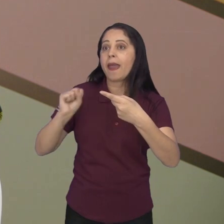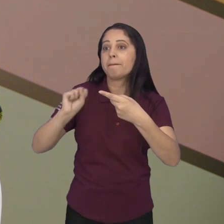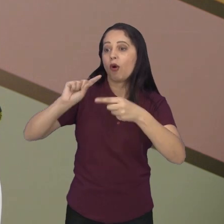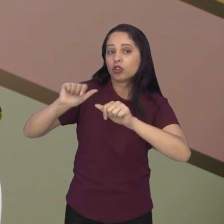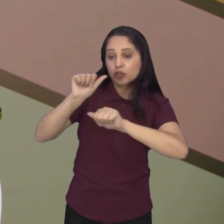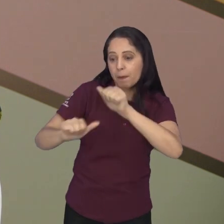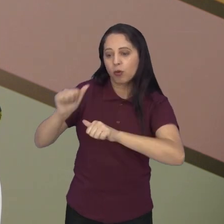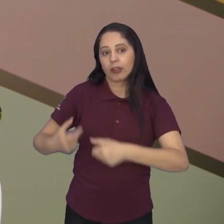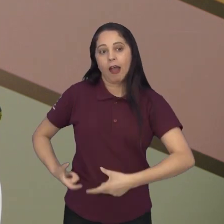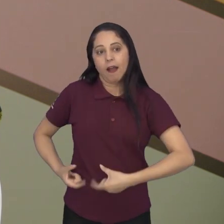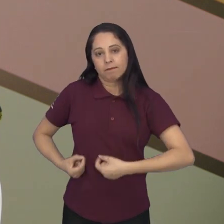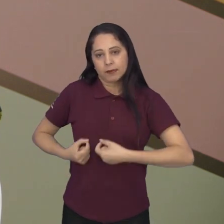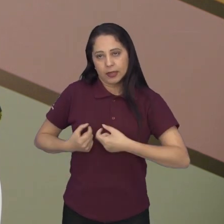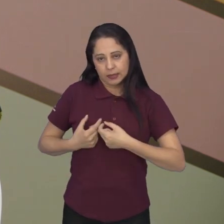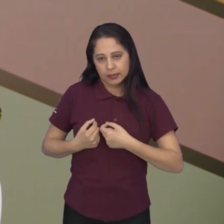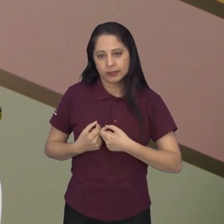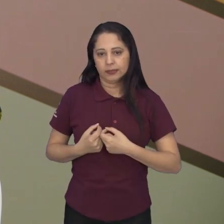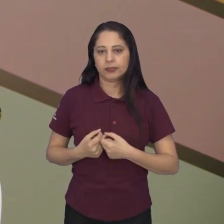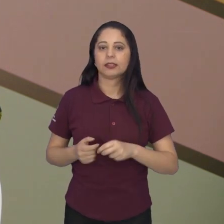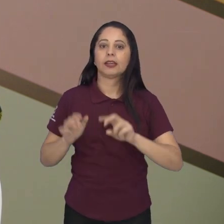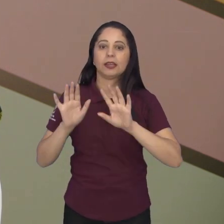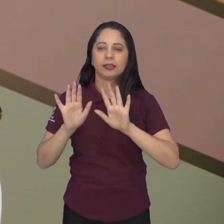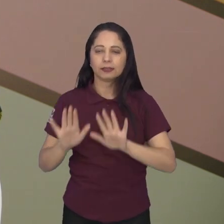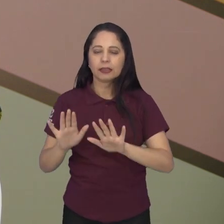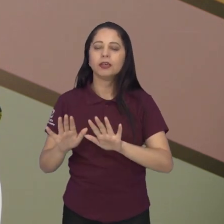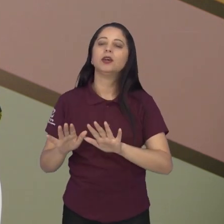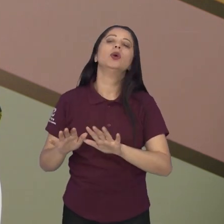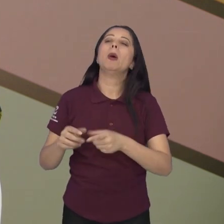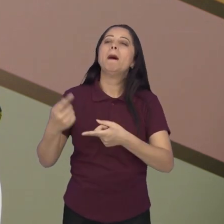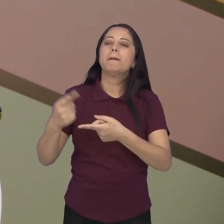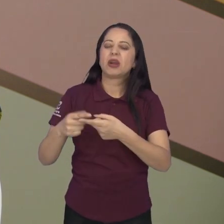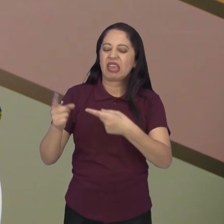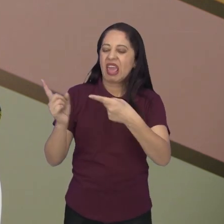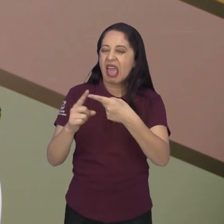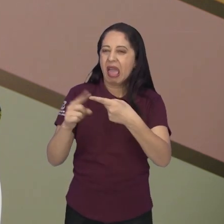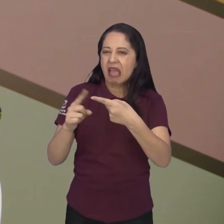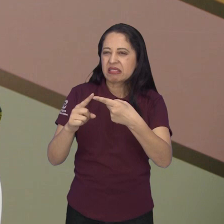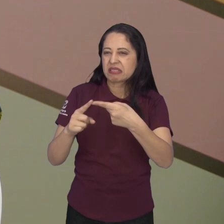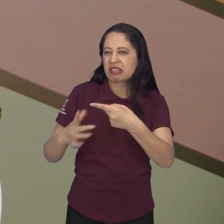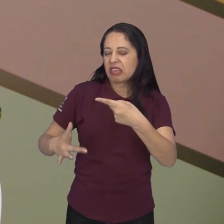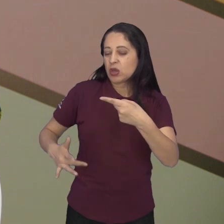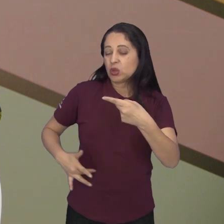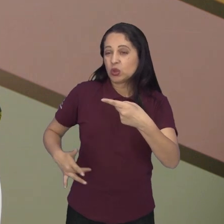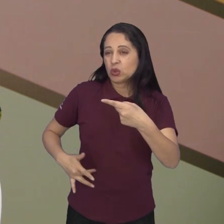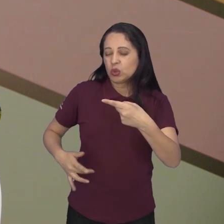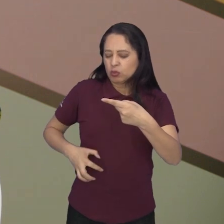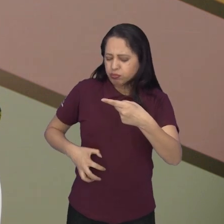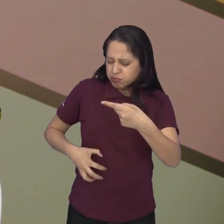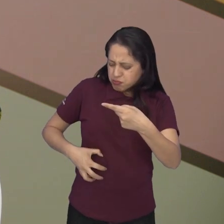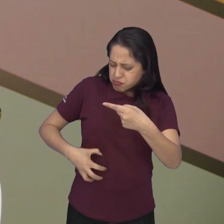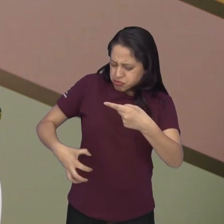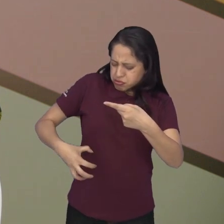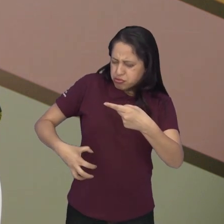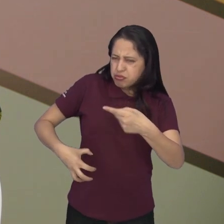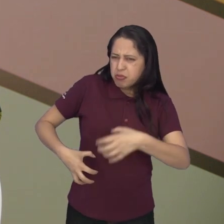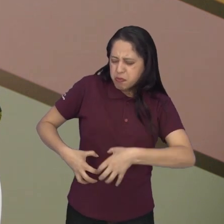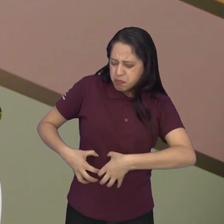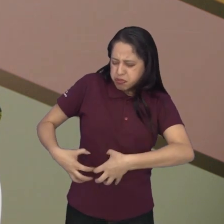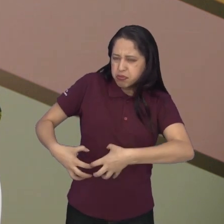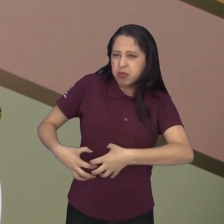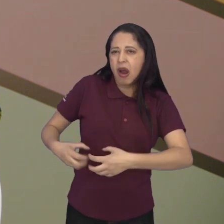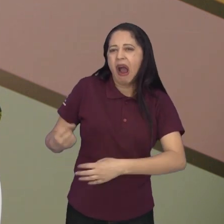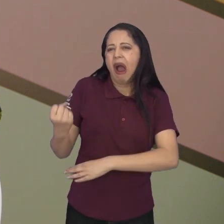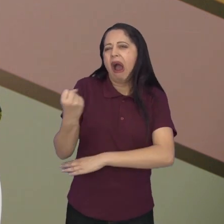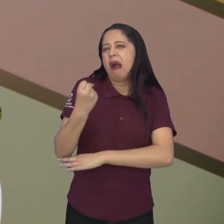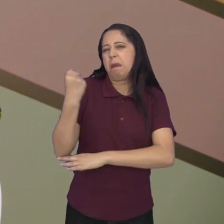A predisposição genética ajuda, mas só o fato de você ter cirrose e ter a inflamação cronicamente, né, ali naquele fígado,